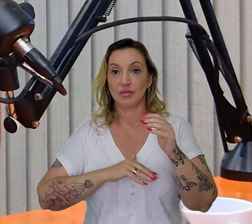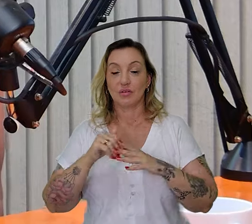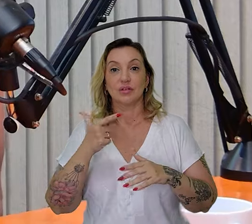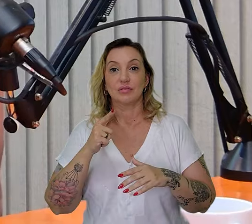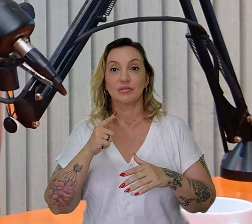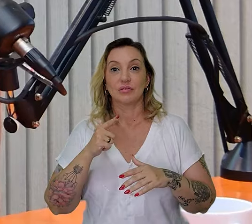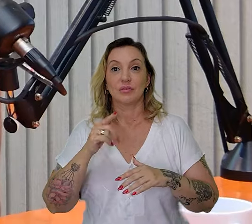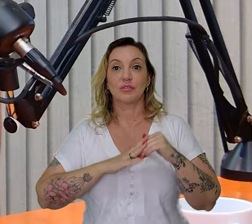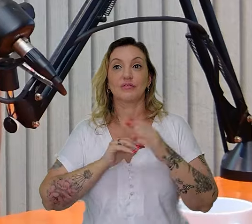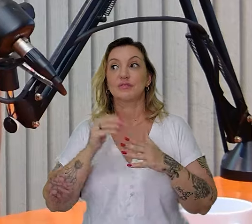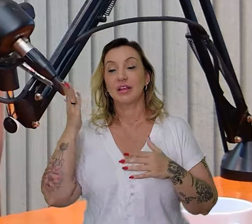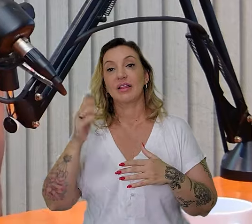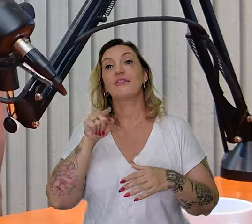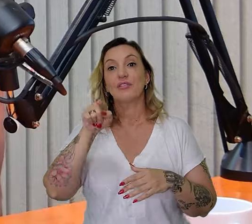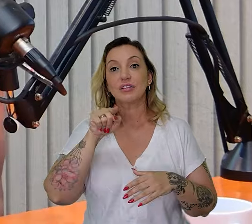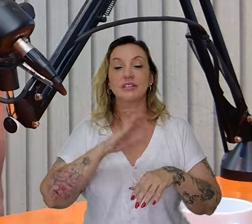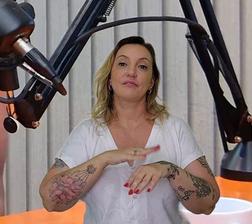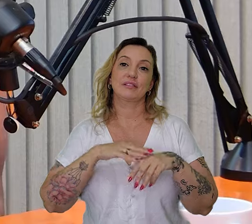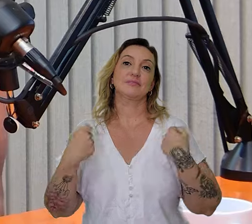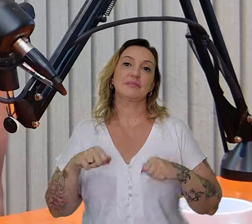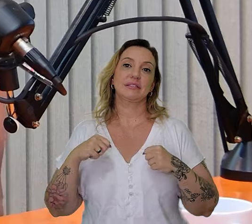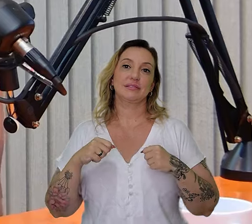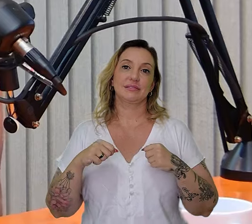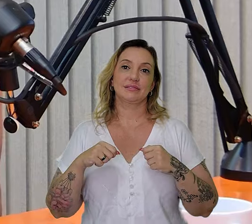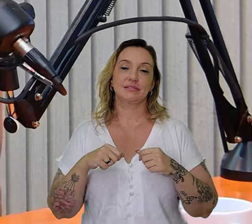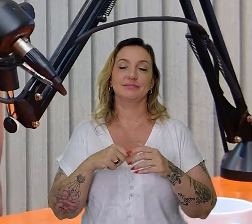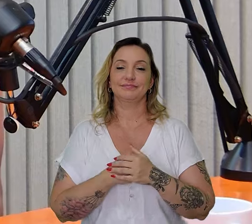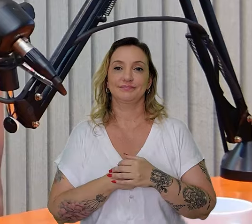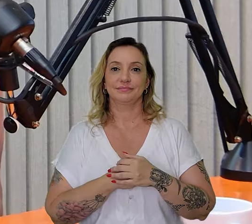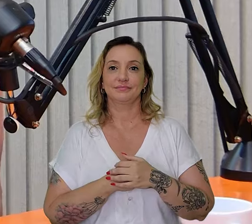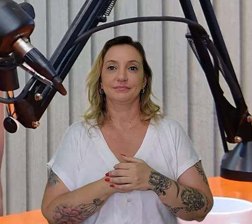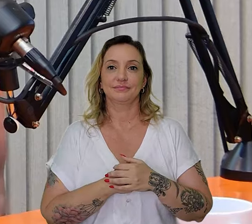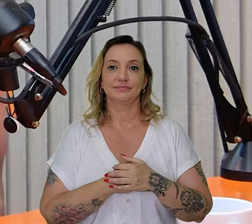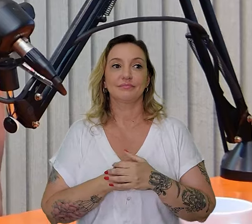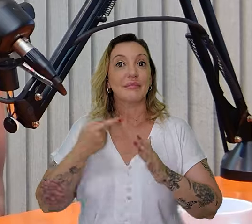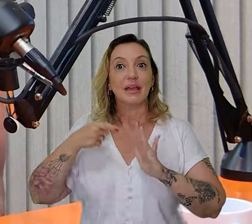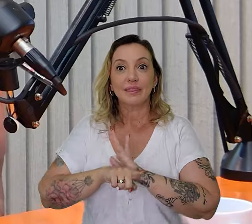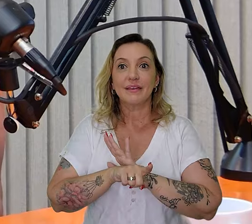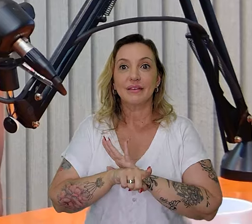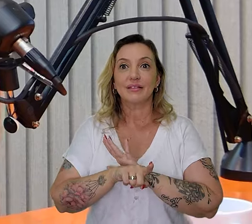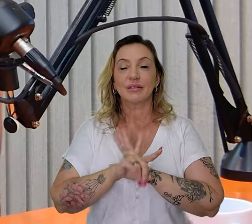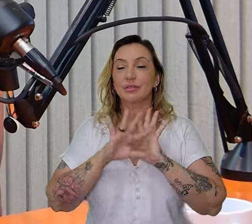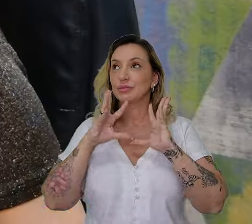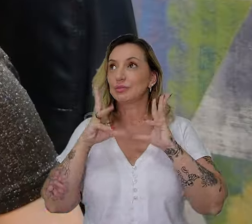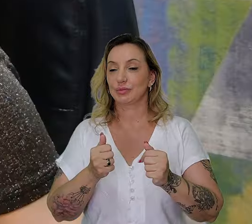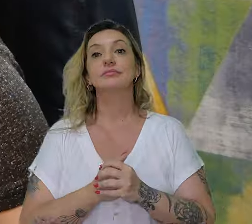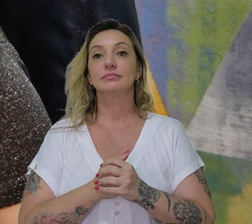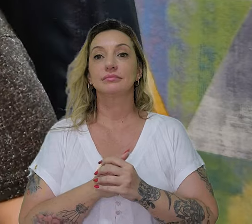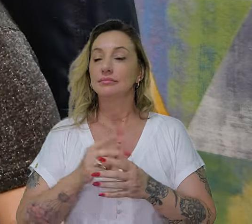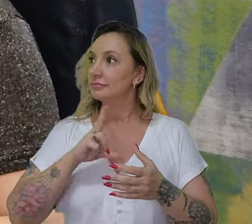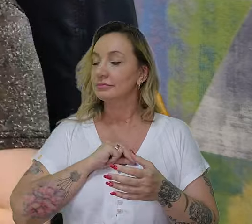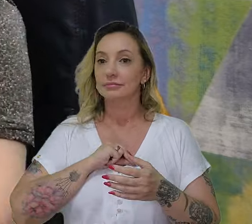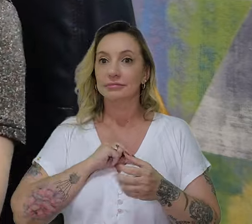você que tem que fazer então é uma é um intensivão de tudo né de de vida nossa